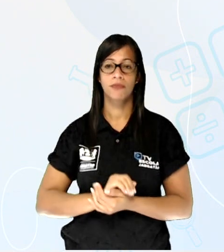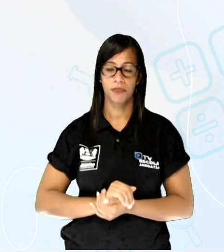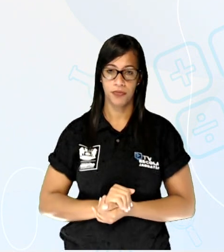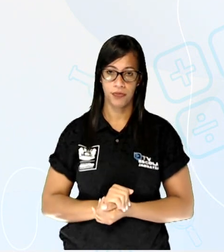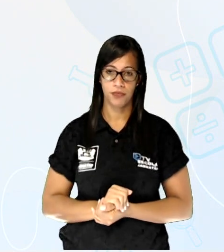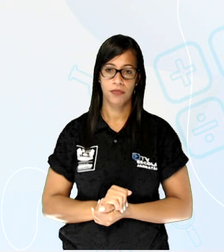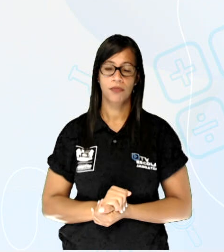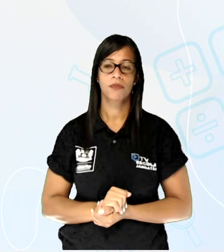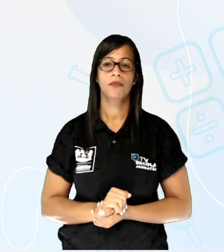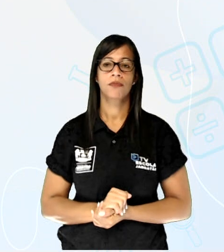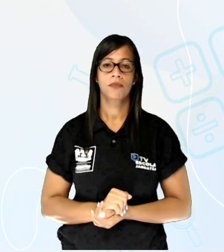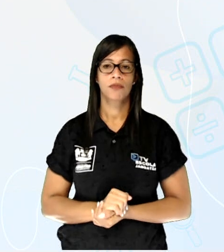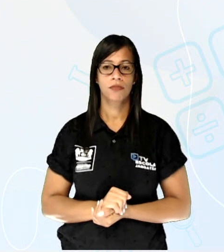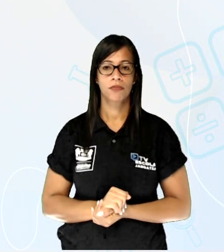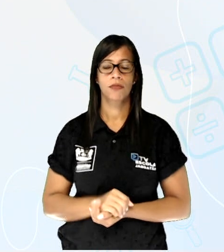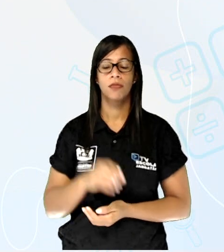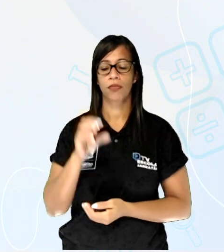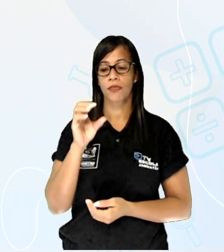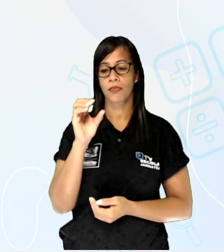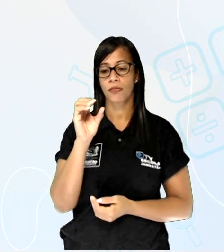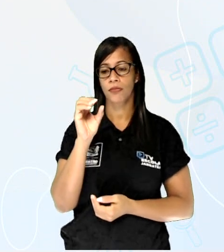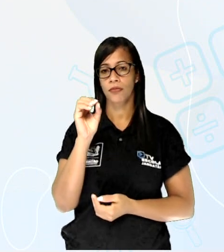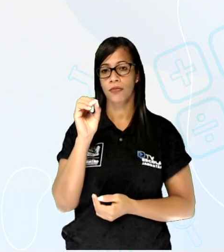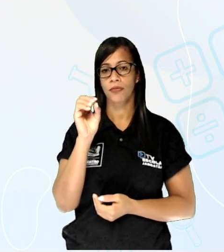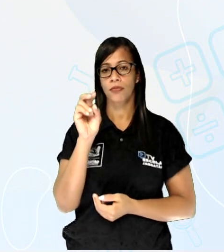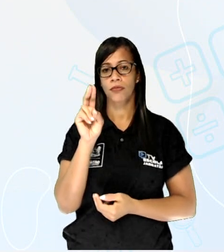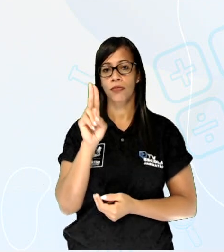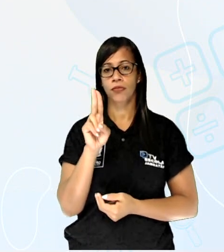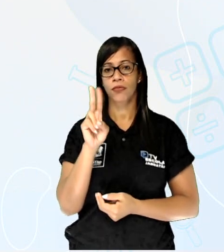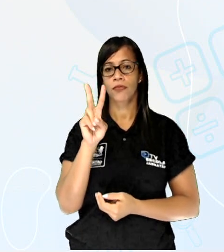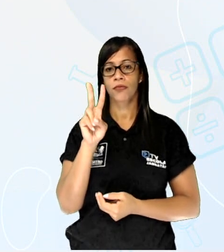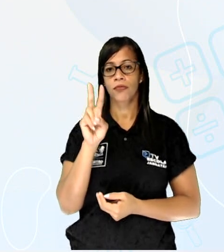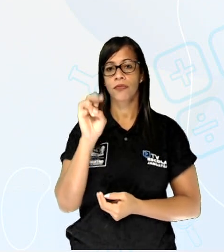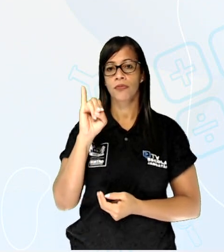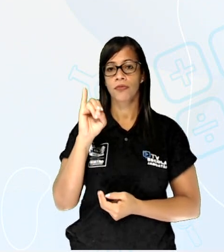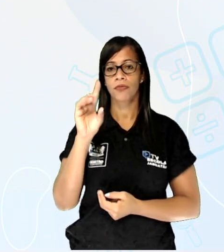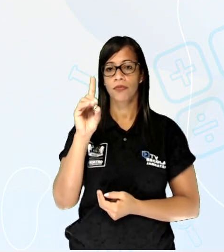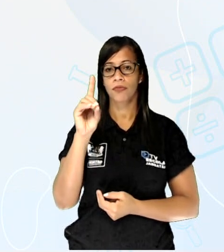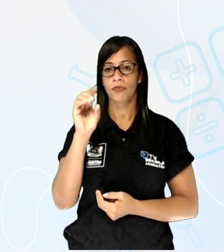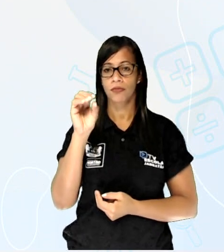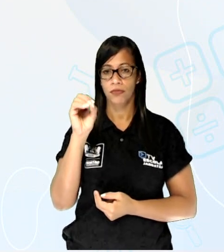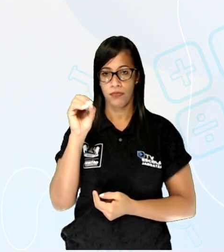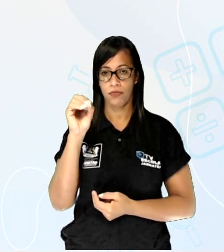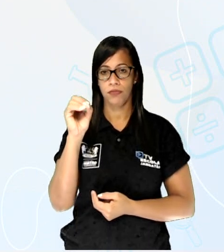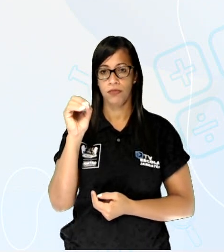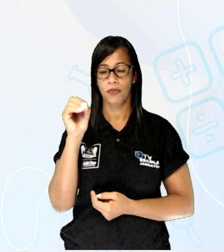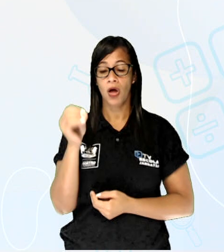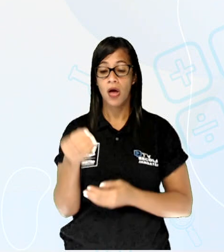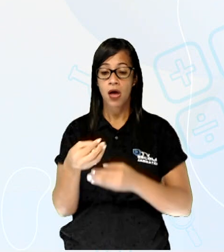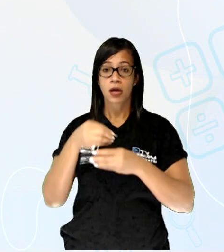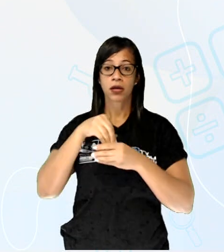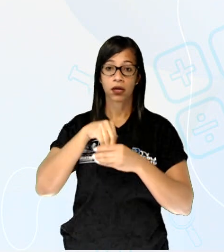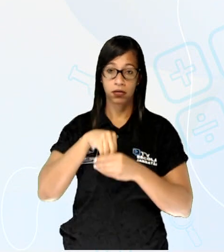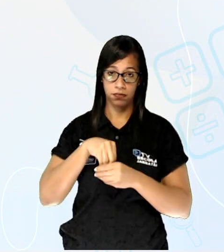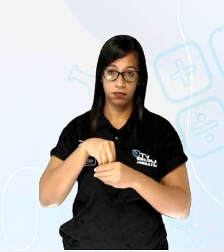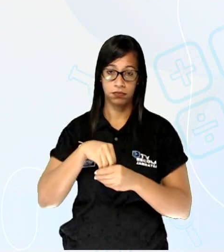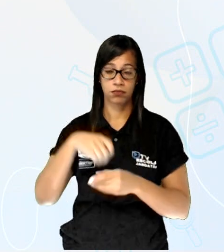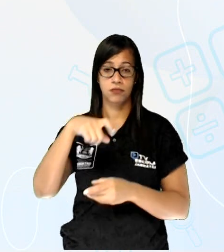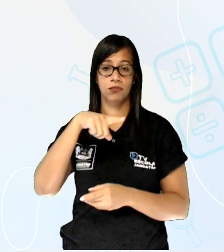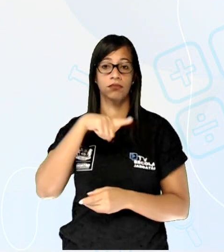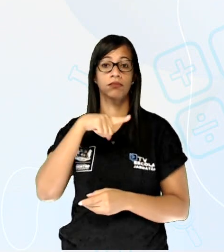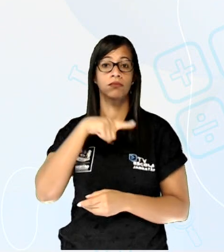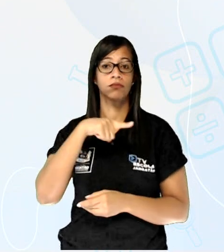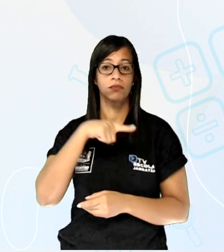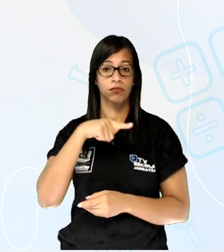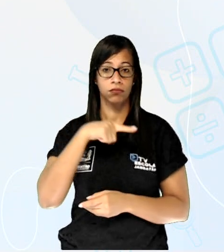só, o nosso ouvido. Dentro do nosso ouvido tem uma membrana